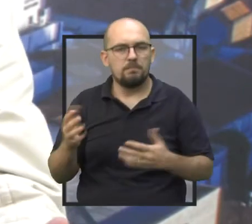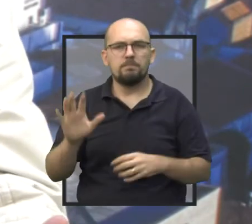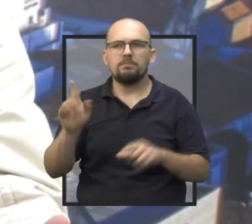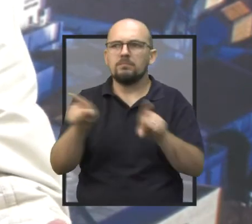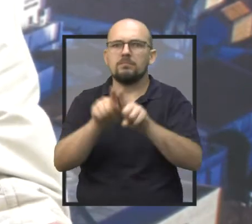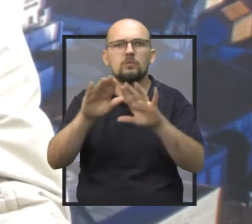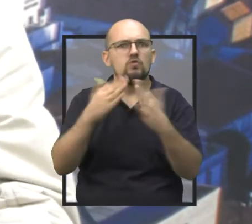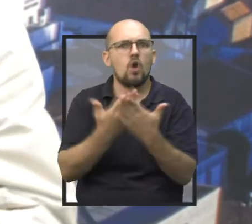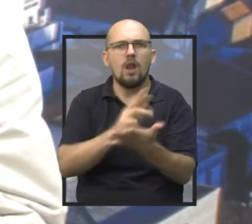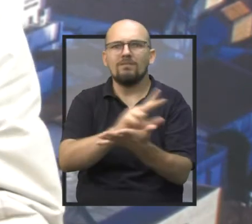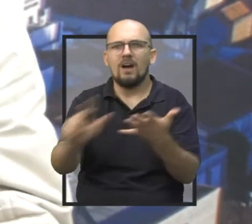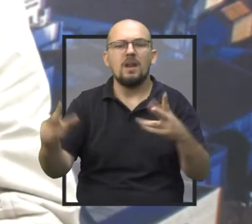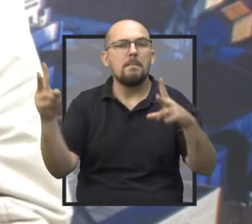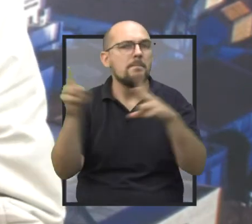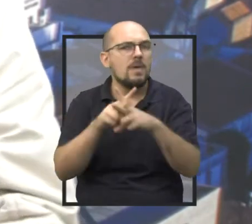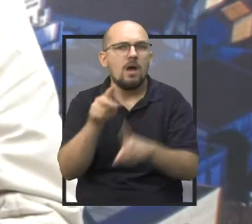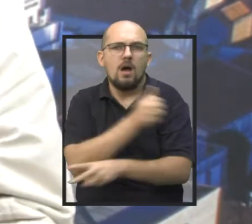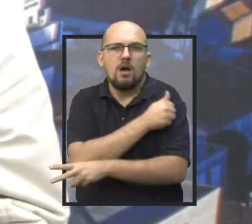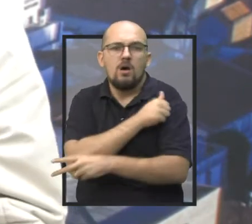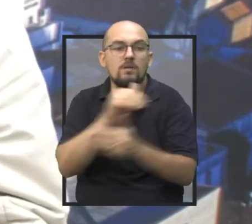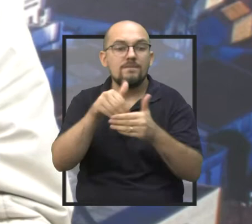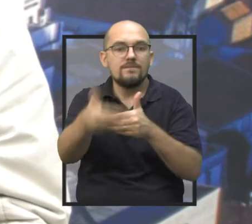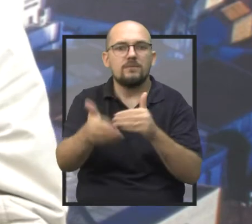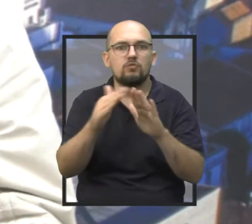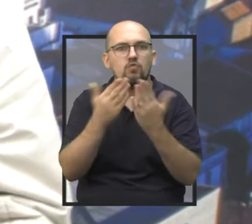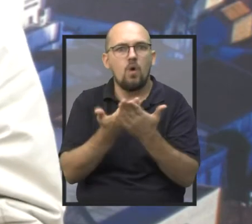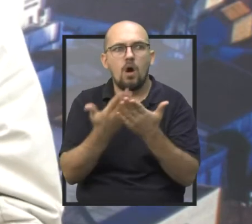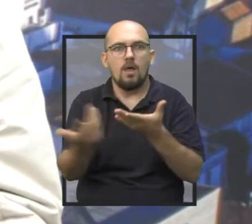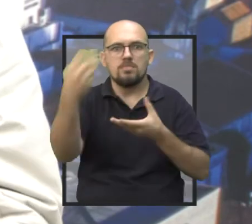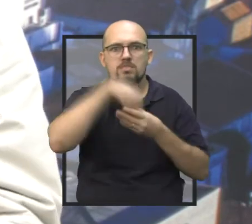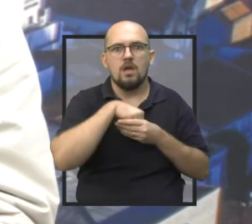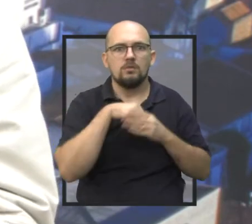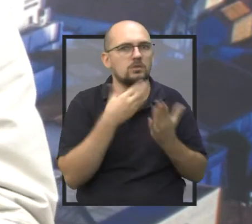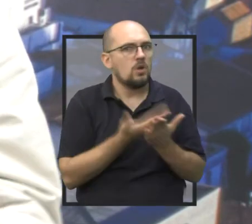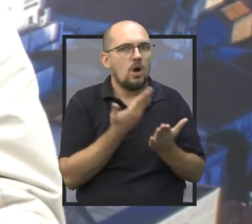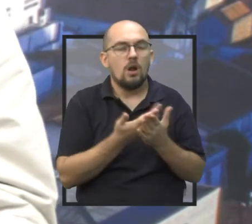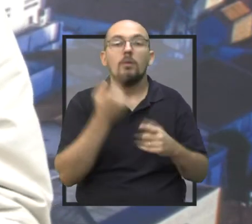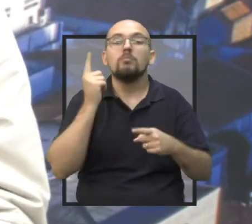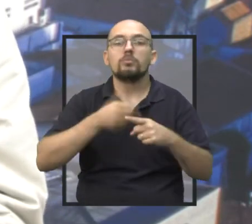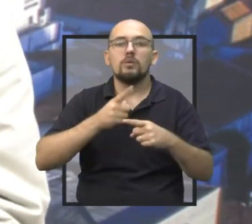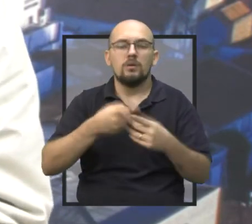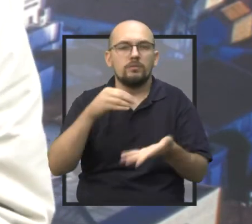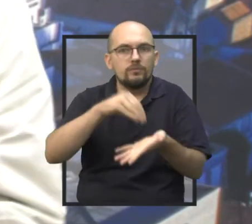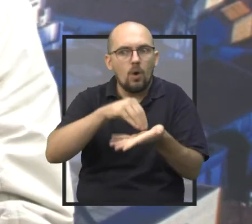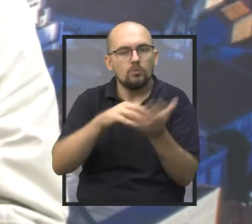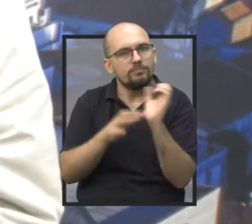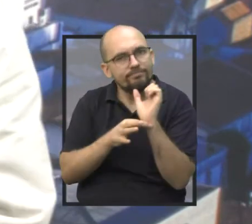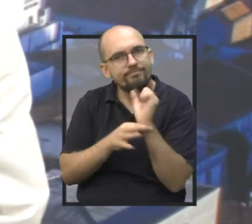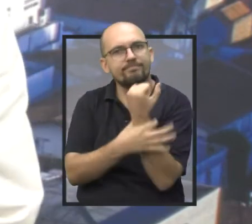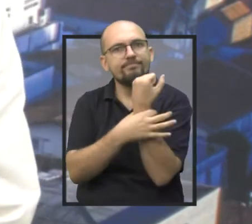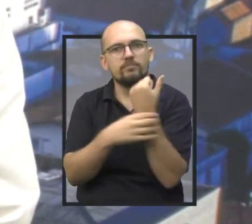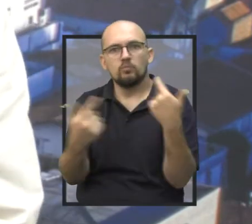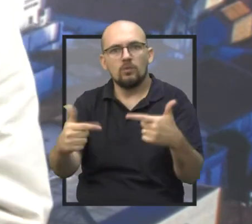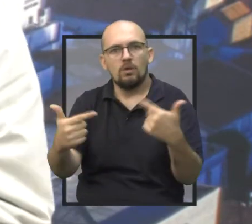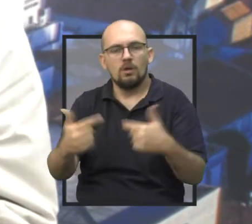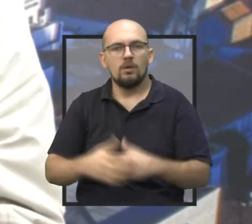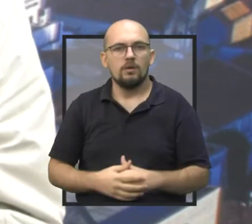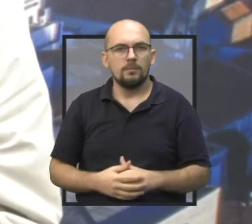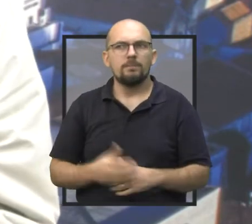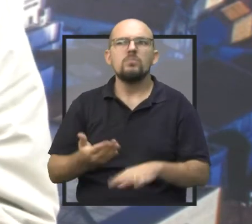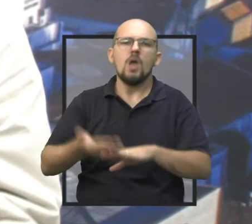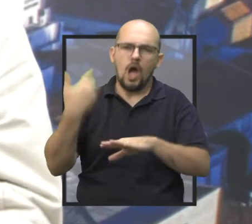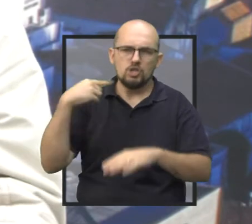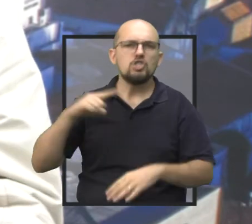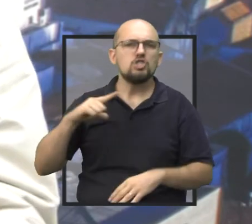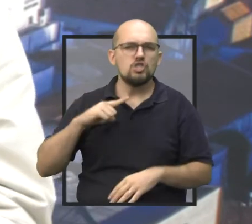redes sociais, de briga de alunos na porta da escola, dentro da escola, isso por falta de segurança. E já